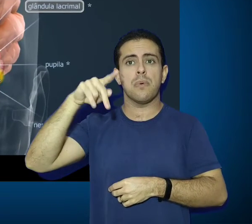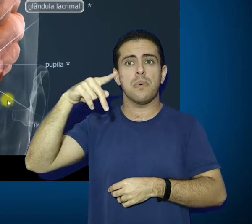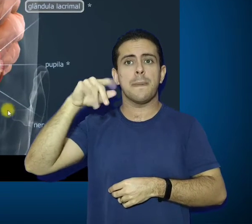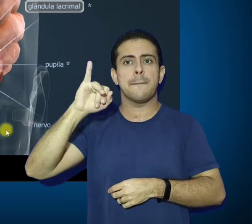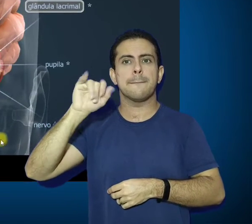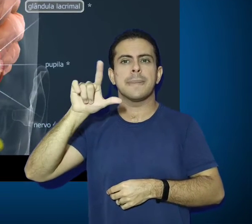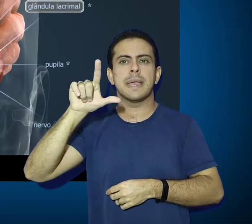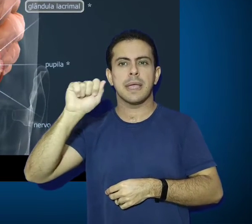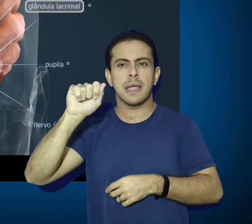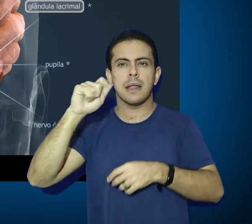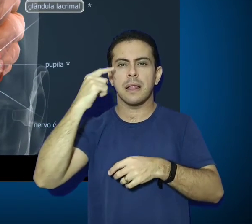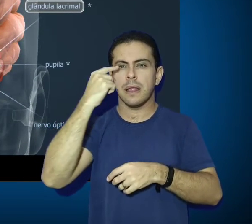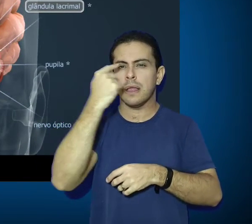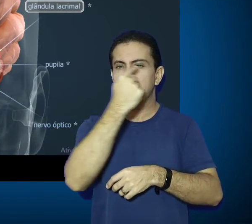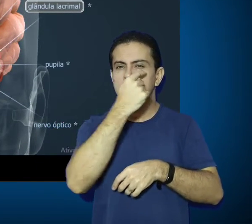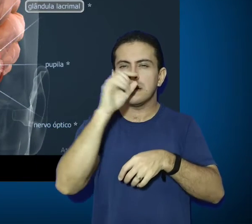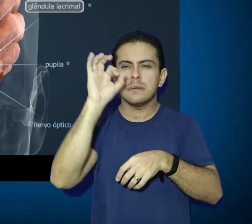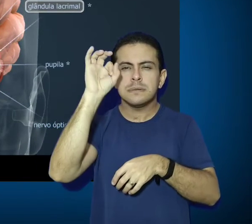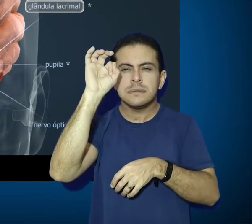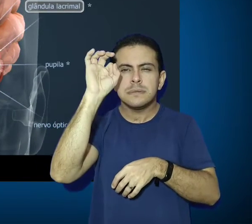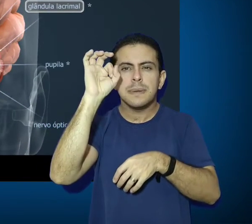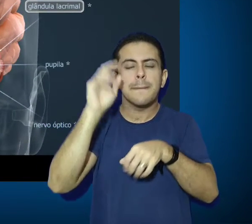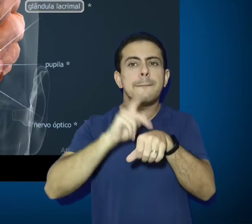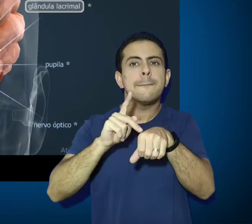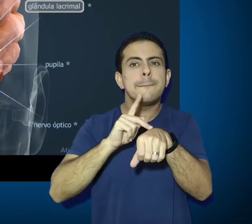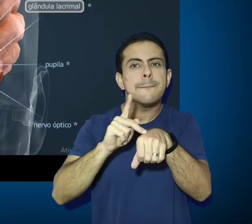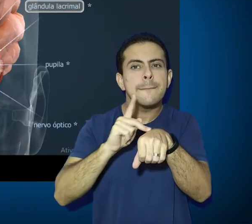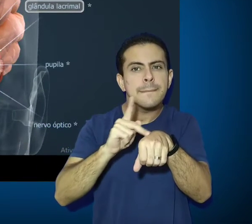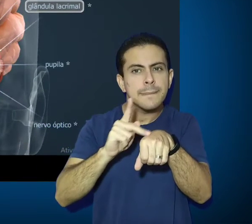que controla a entrada de luz no olho.